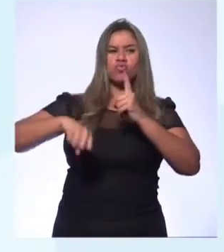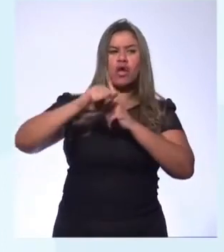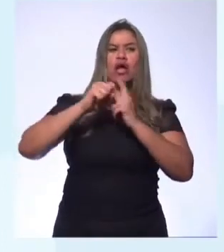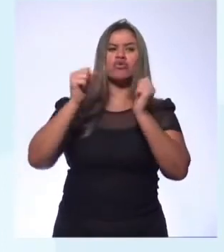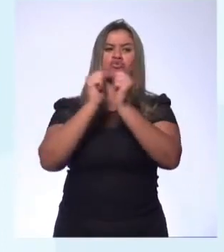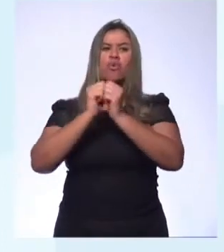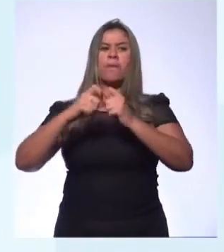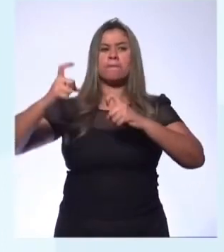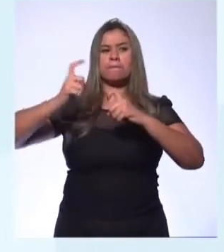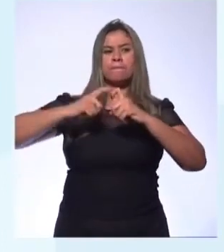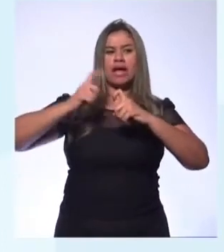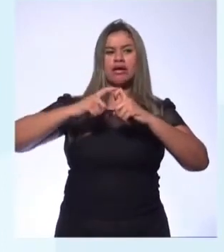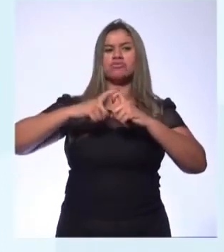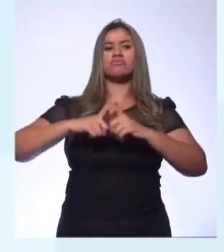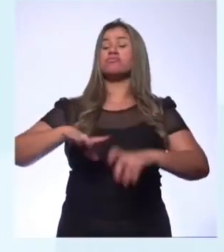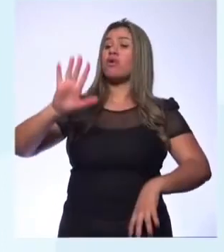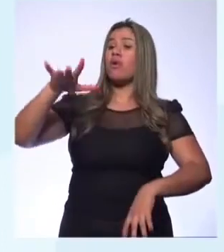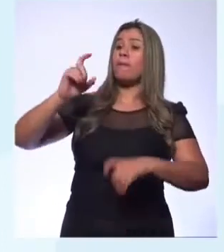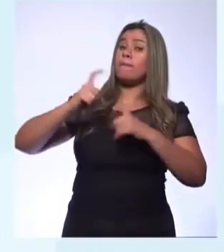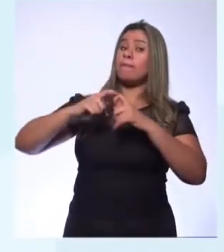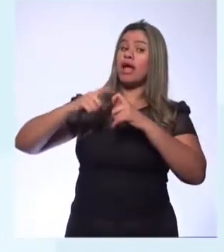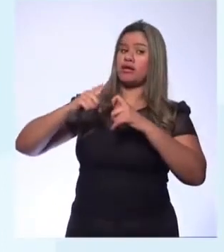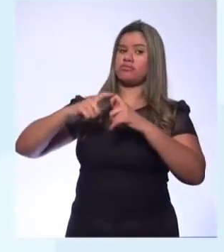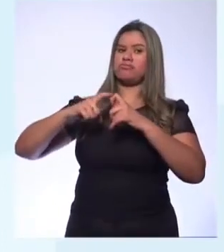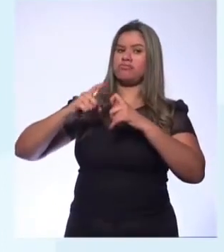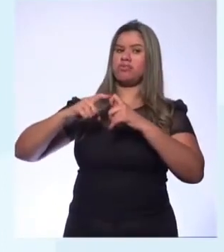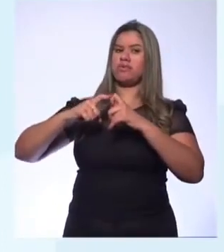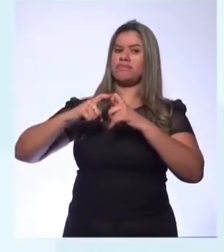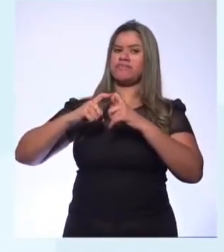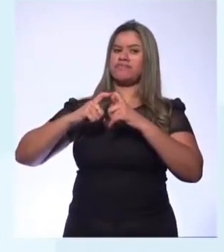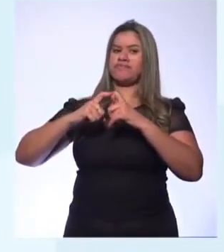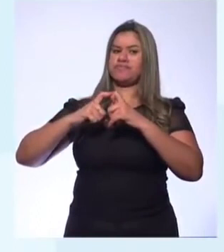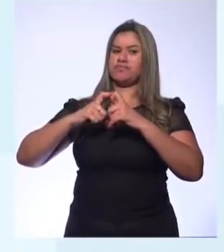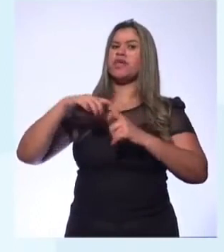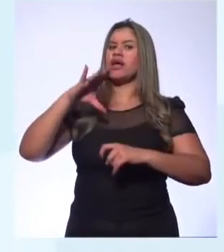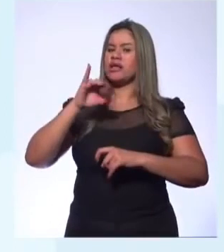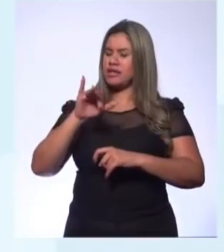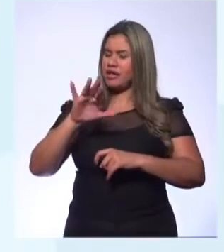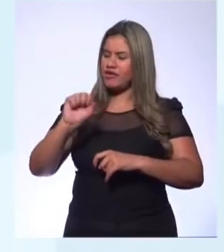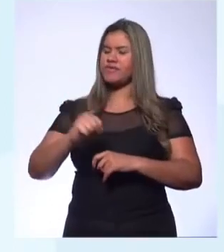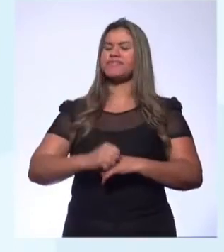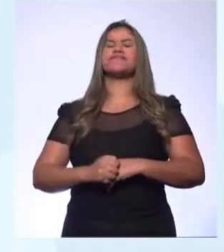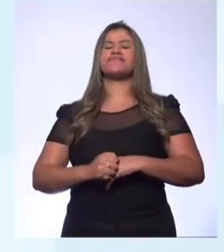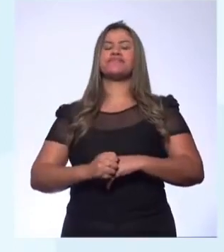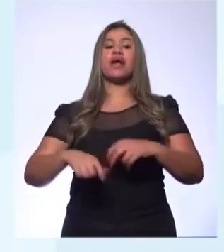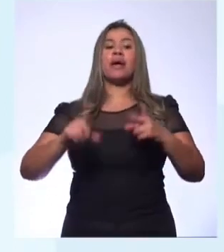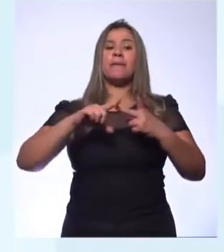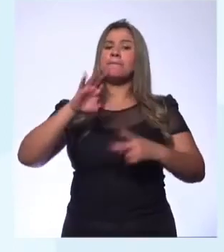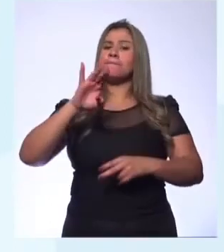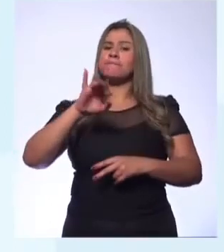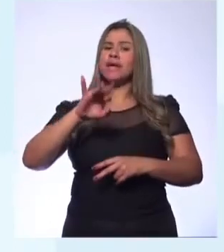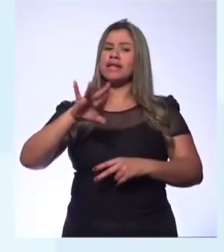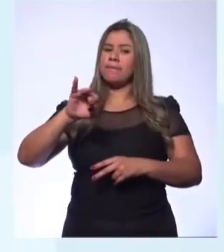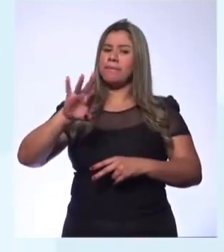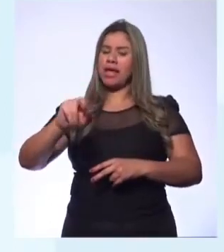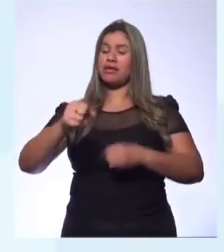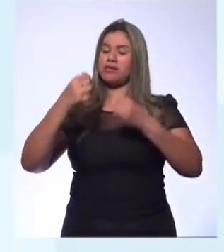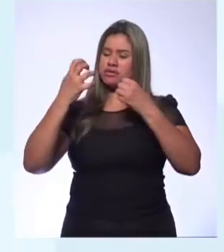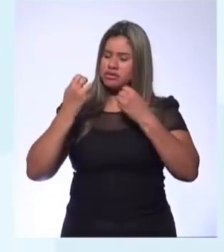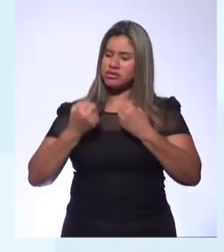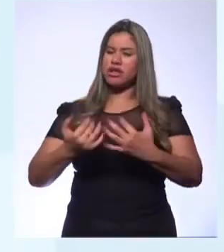médicos. Ó médico, ceifa. Ó beriberi,